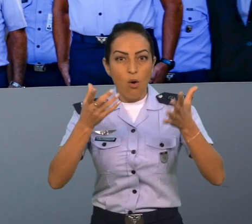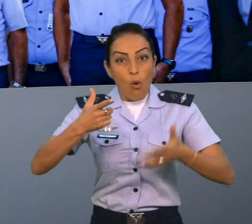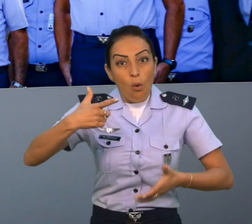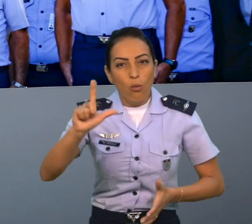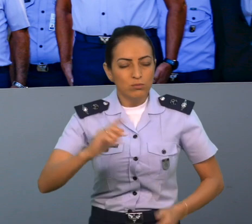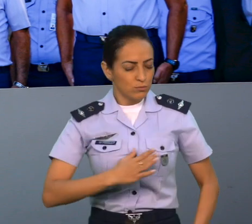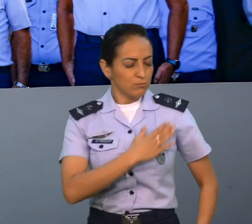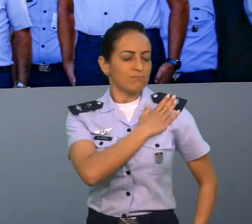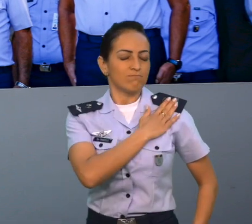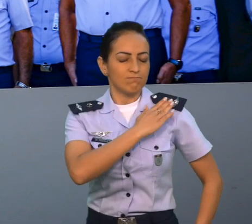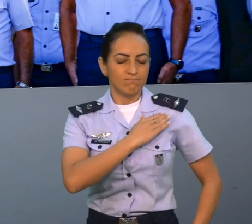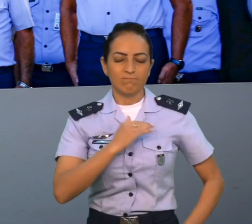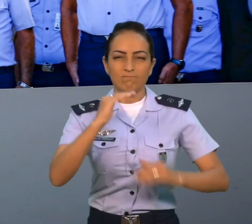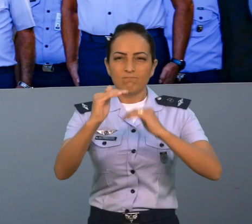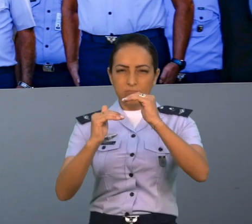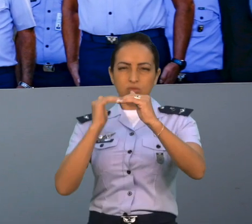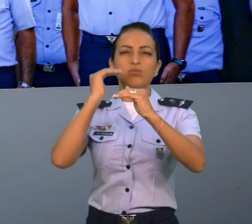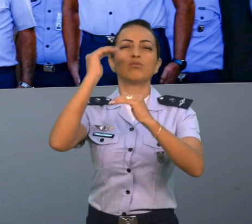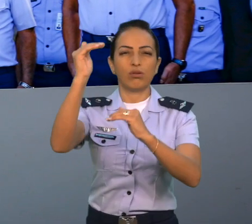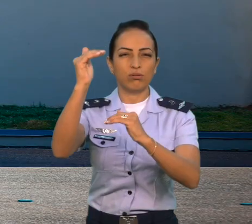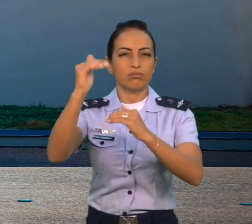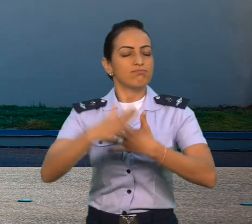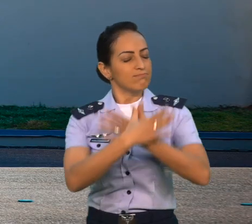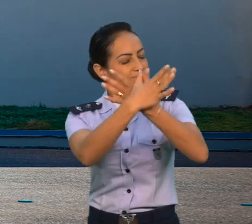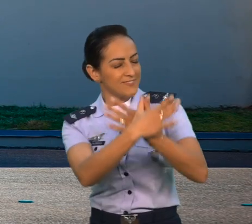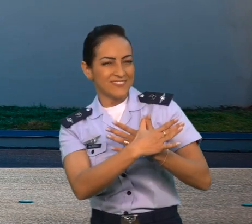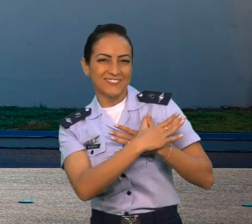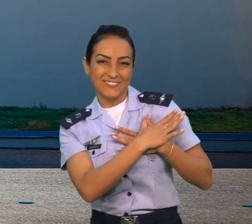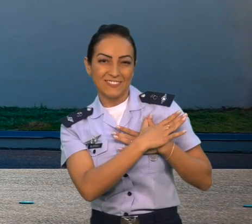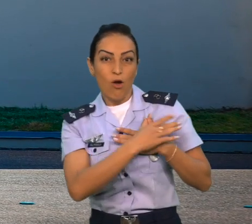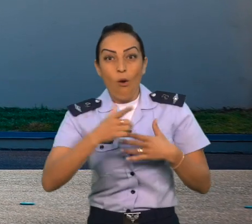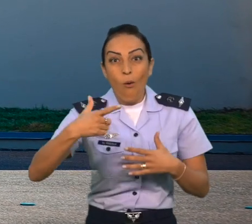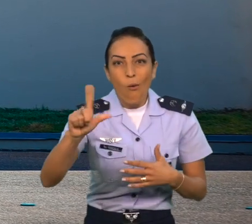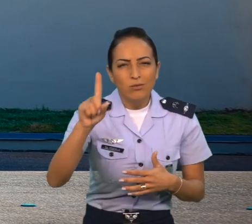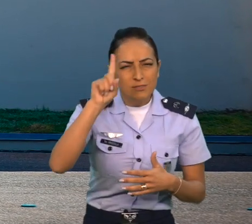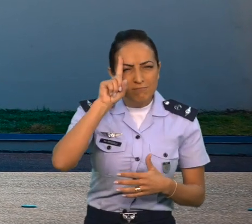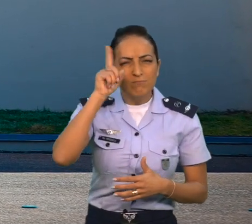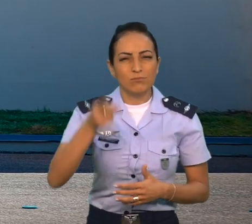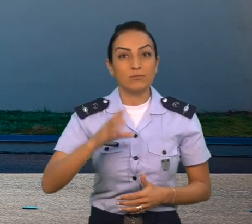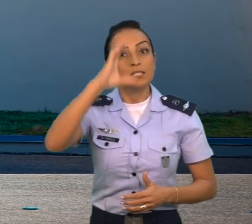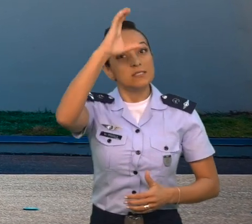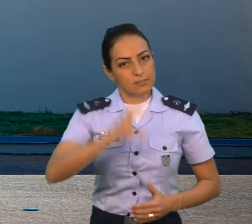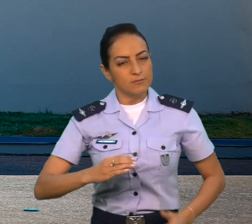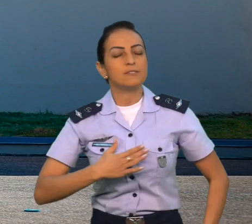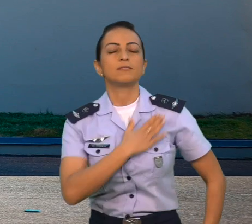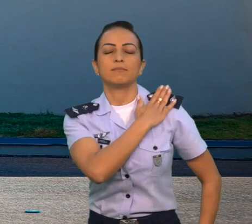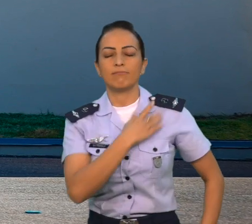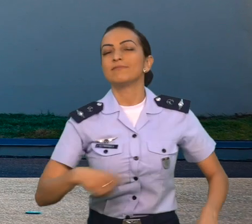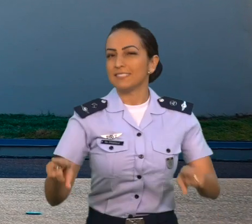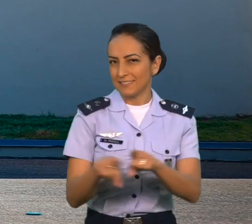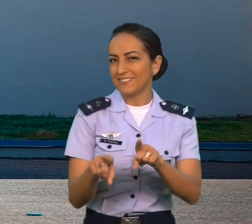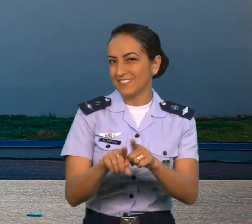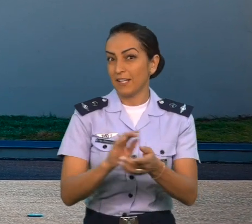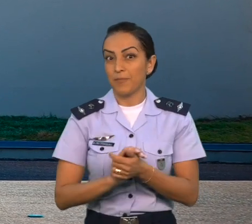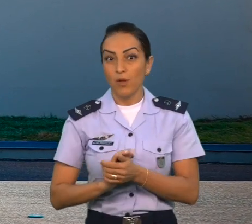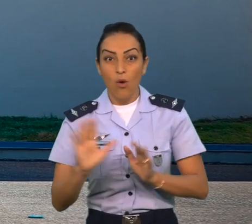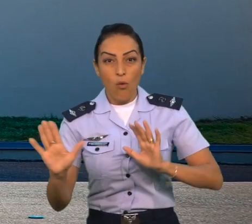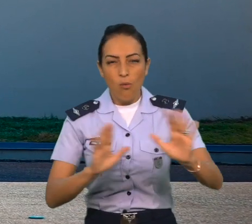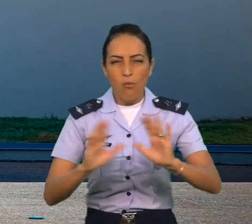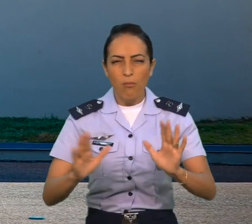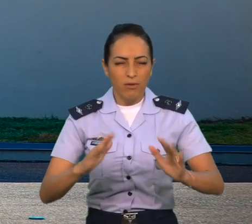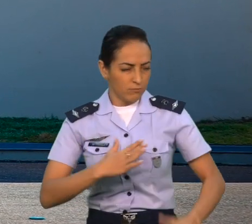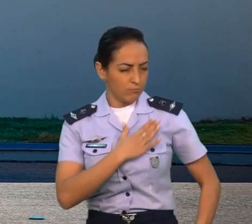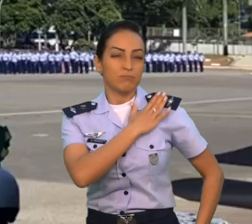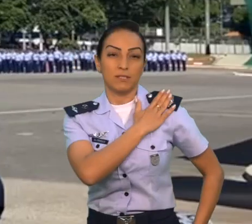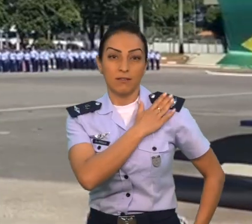ex-comandantes e oficiais generais do Alto Comando da Aeronáutica, dentre outras autoridades civis e militares. Durante a cerimônia